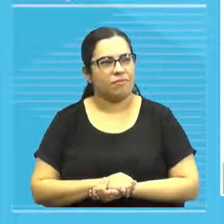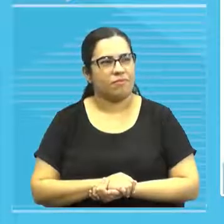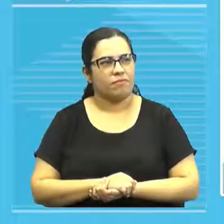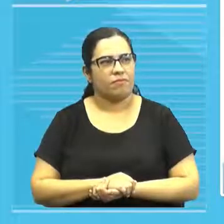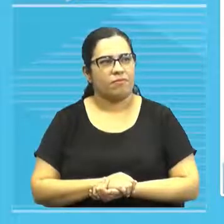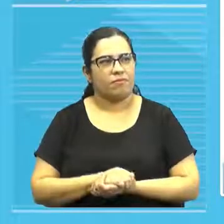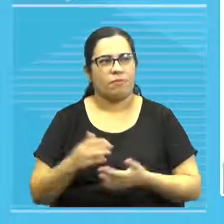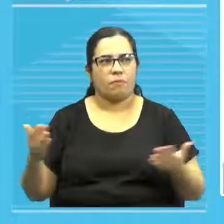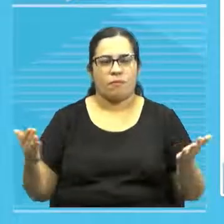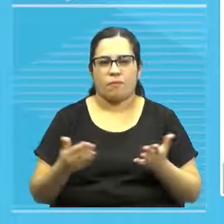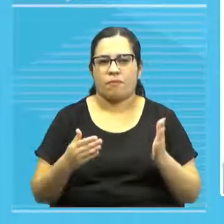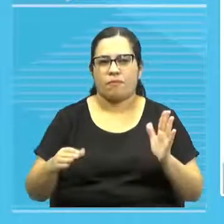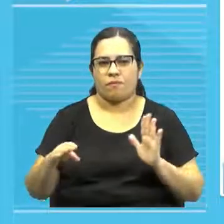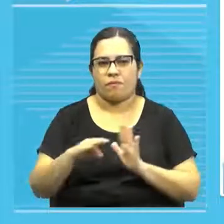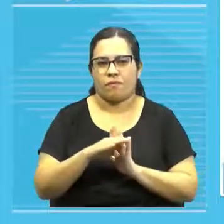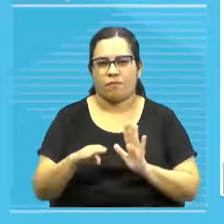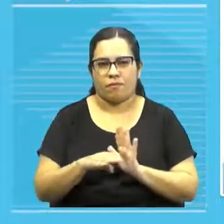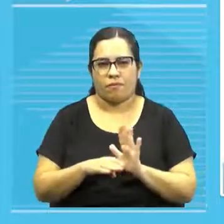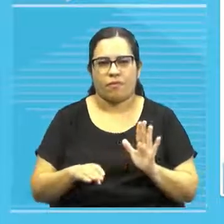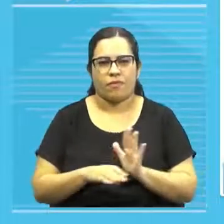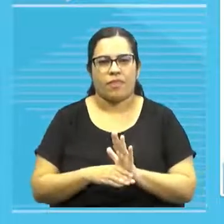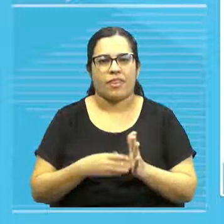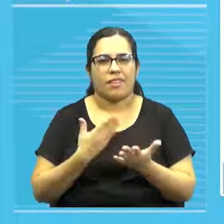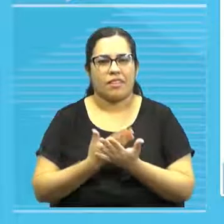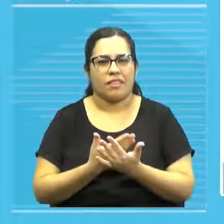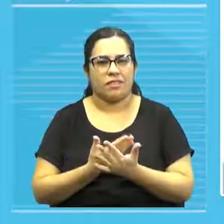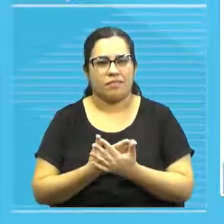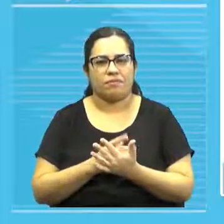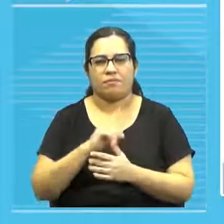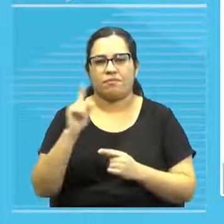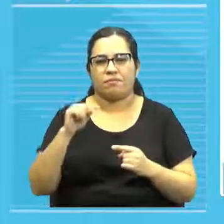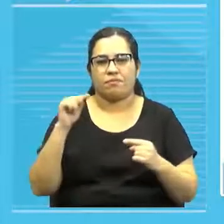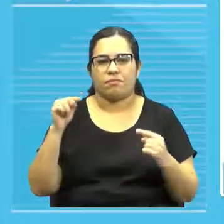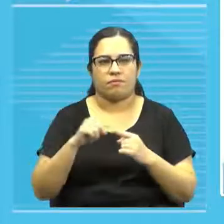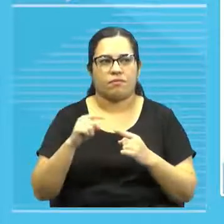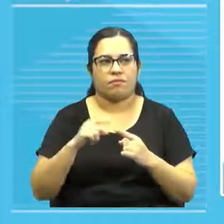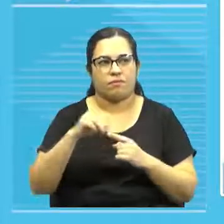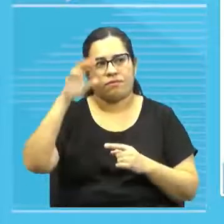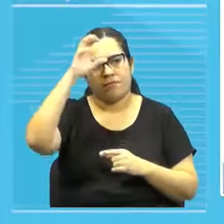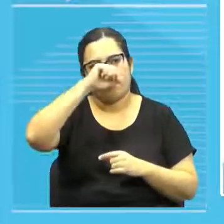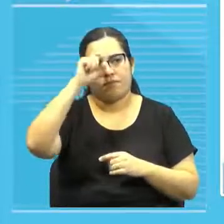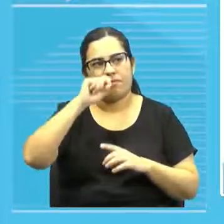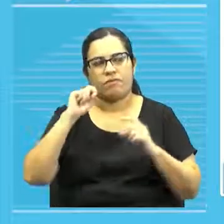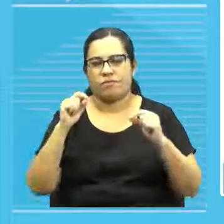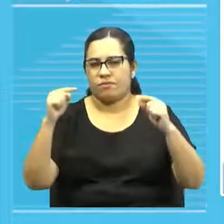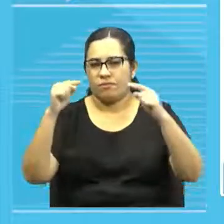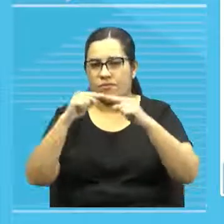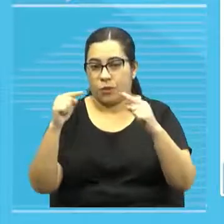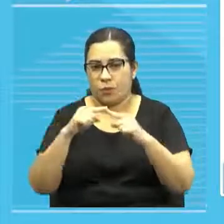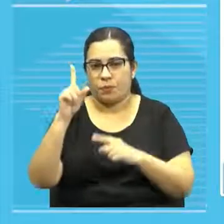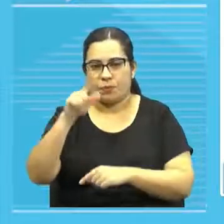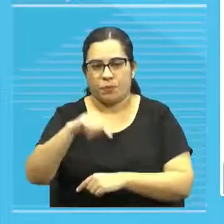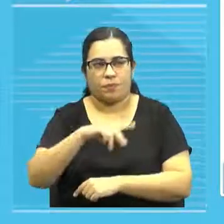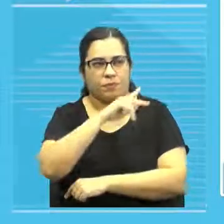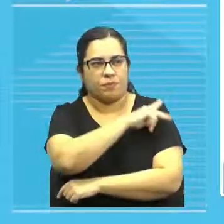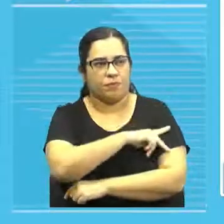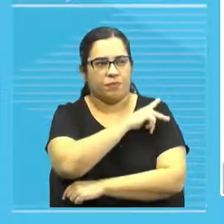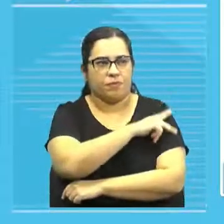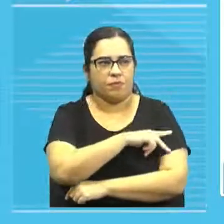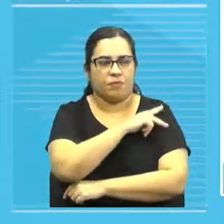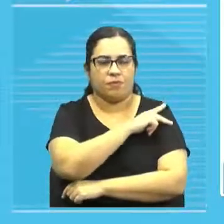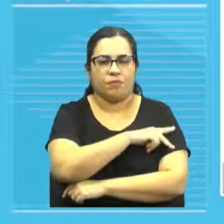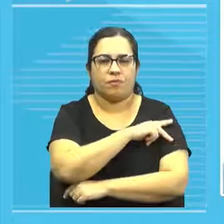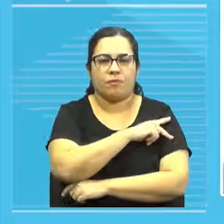o nosso roteiro de aula o objetivo de conhecimento da aula agora tratado Piauí no